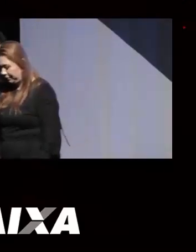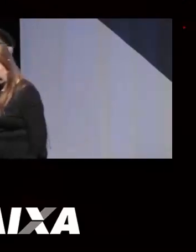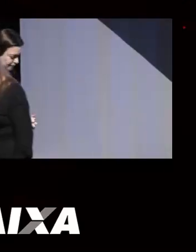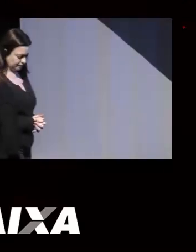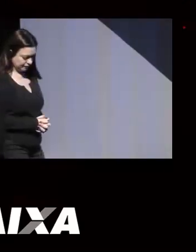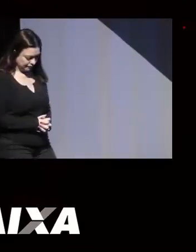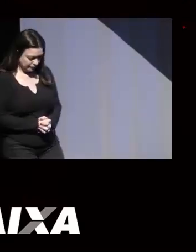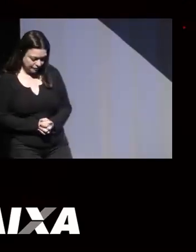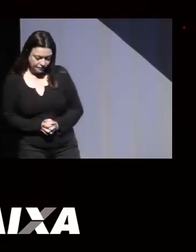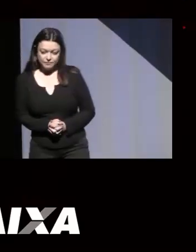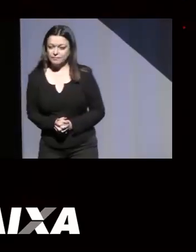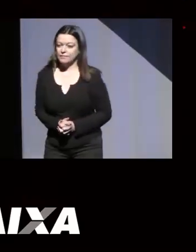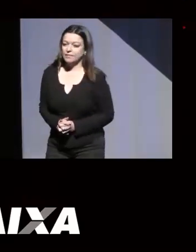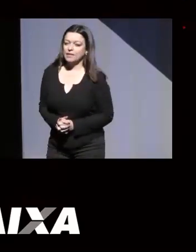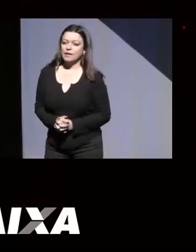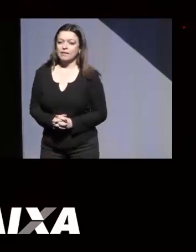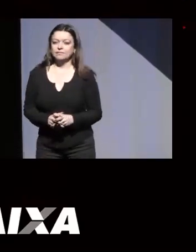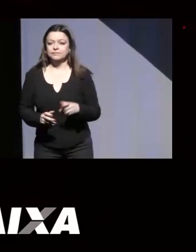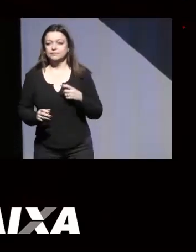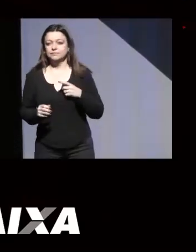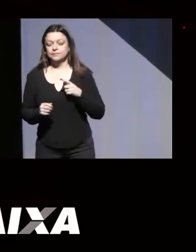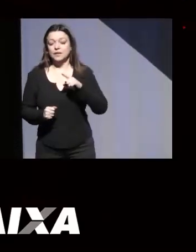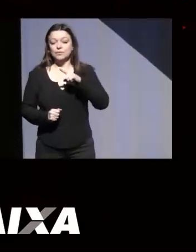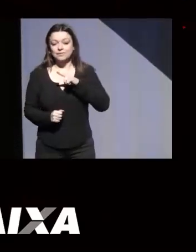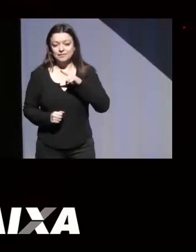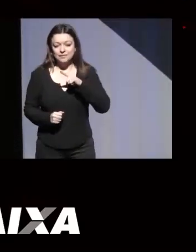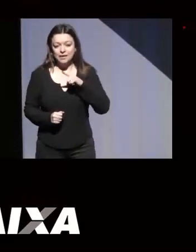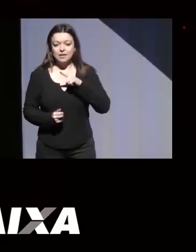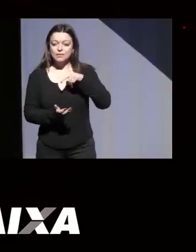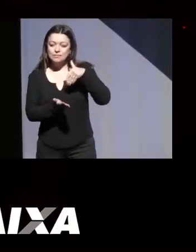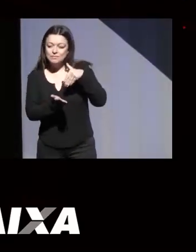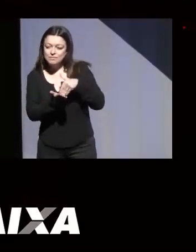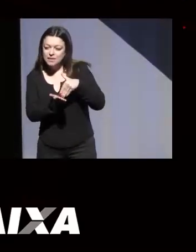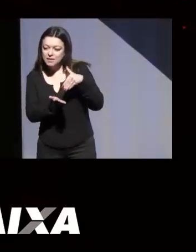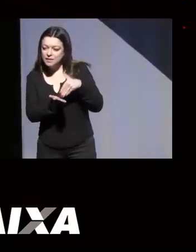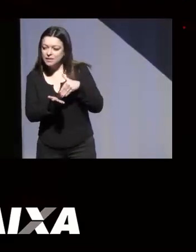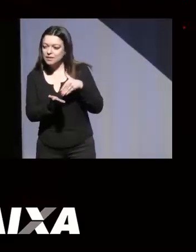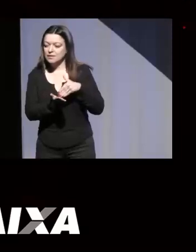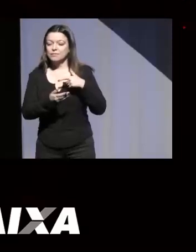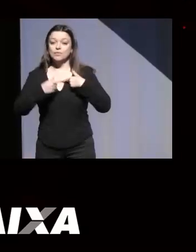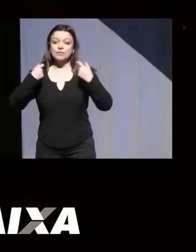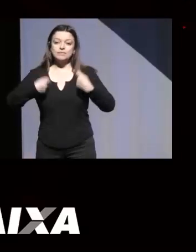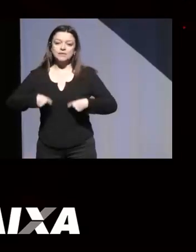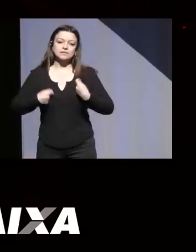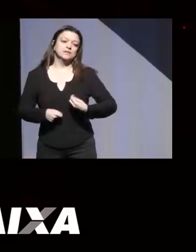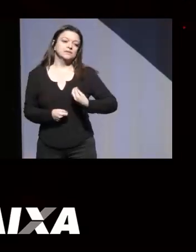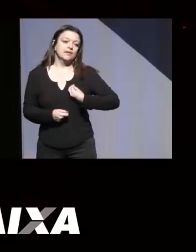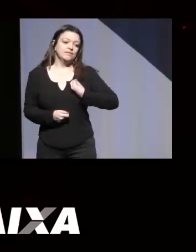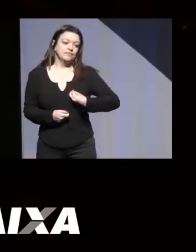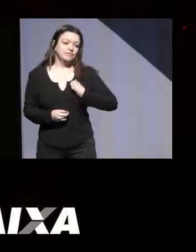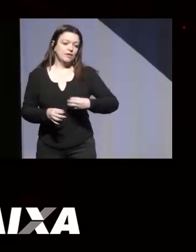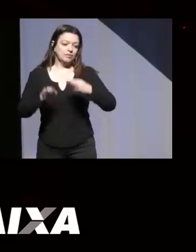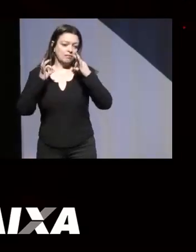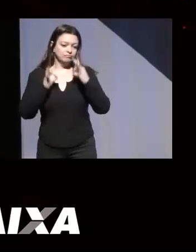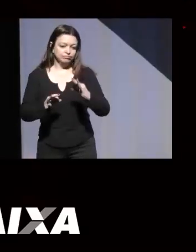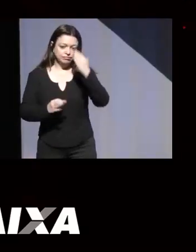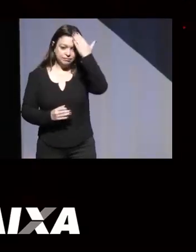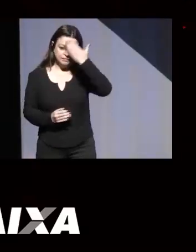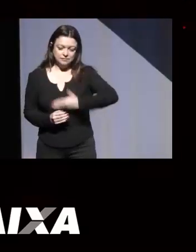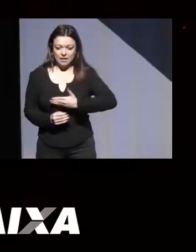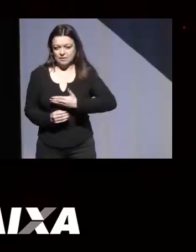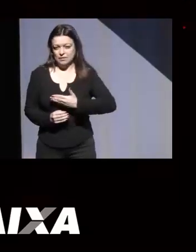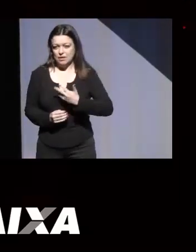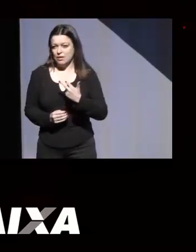o mínimo existencial, o mínimo necessário para viver com dignidade. Então, eu não